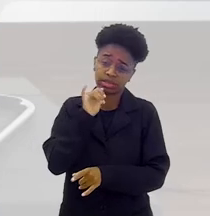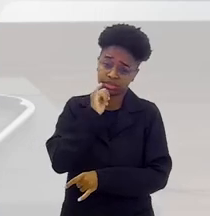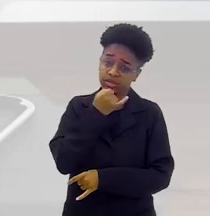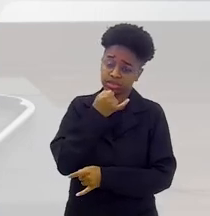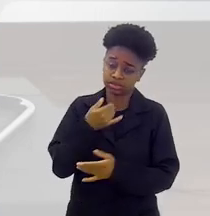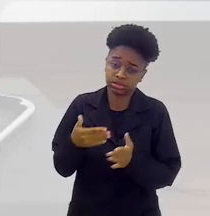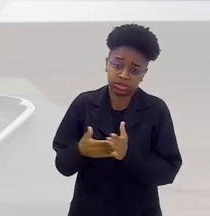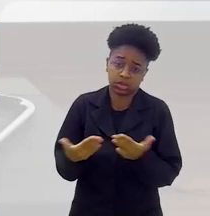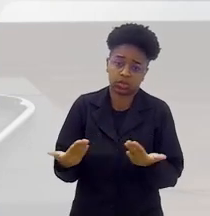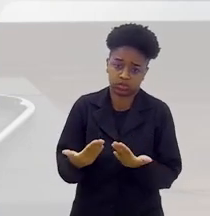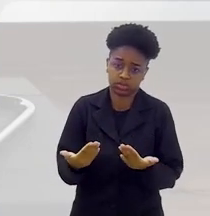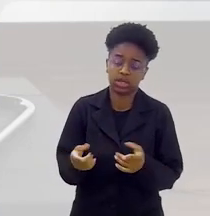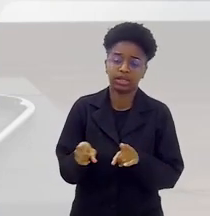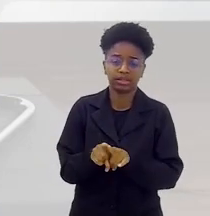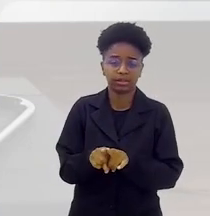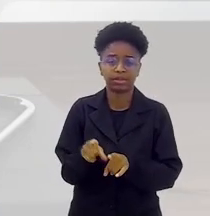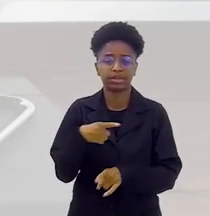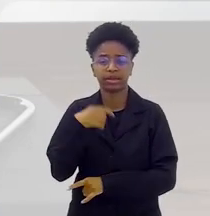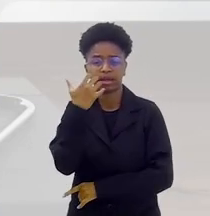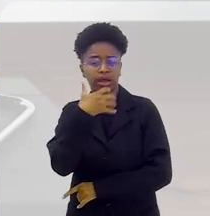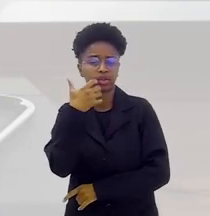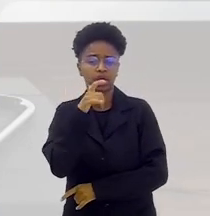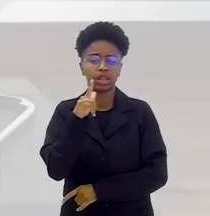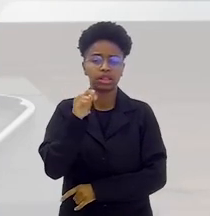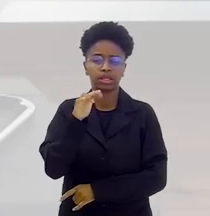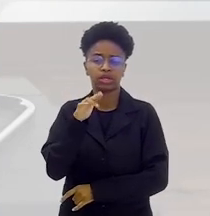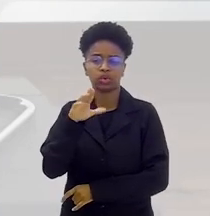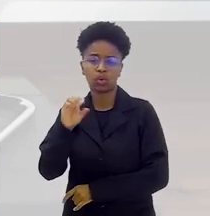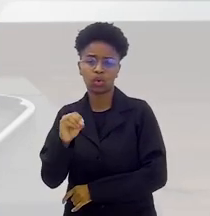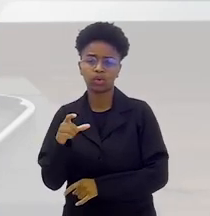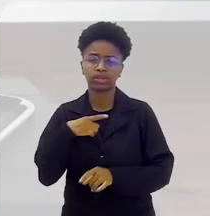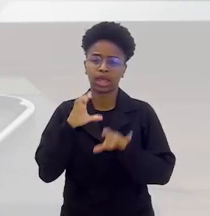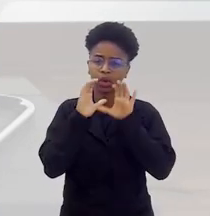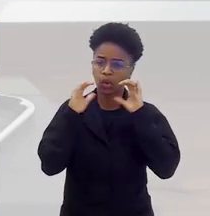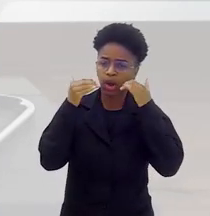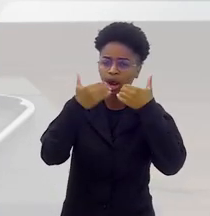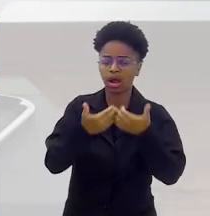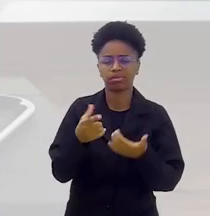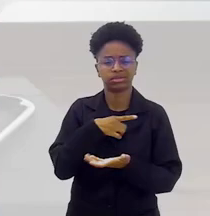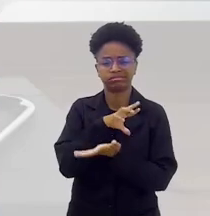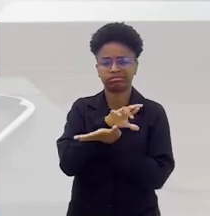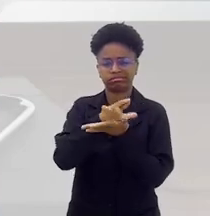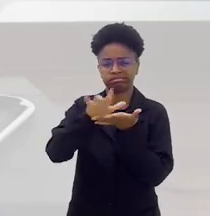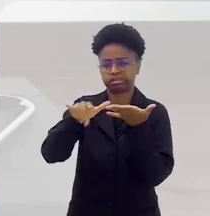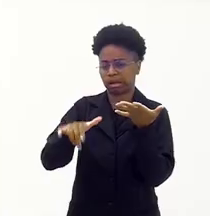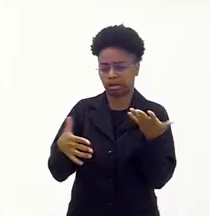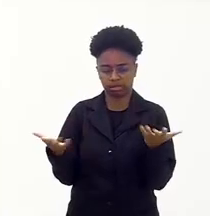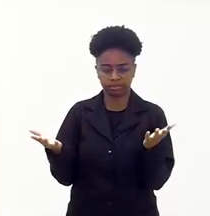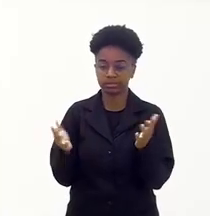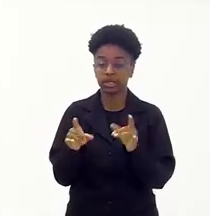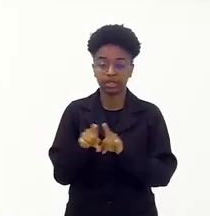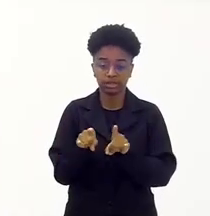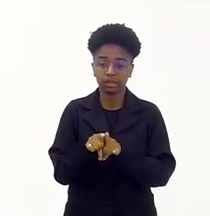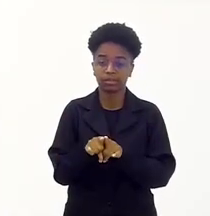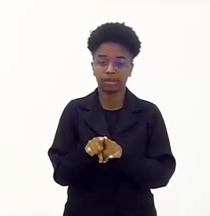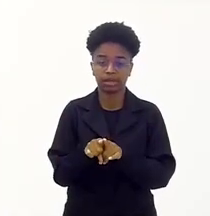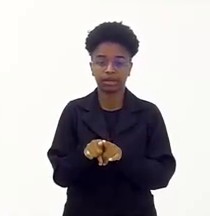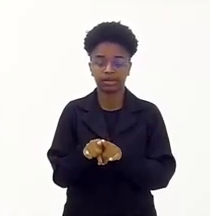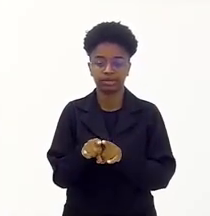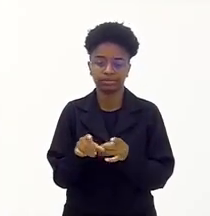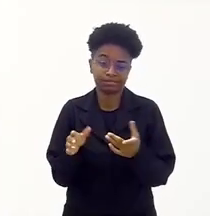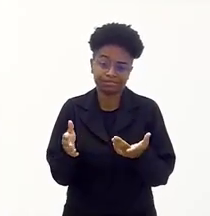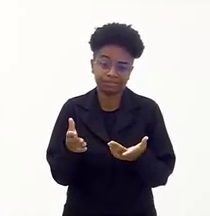até hoje, né? E tem cantores líricos, tem orquestra, tem coral. Então, uma coisa de um espetáculo